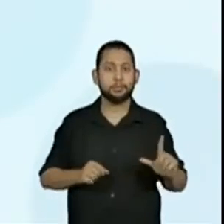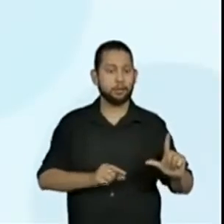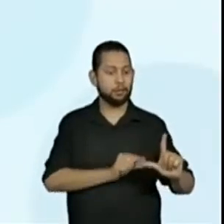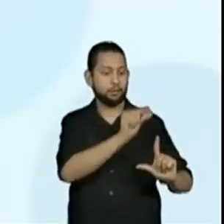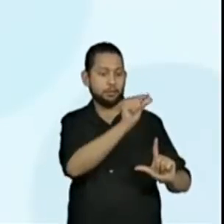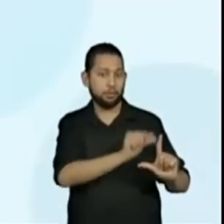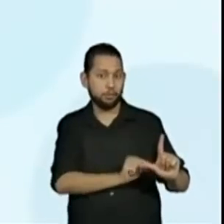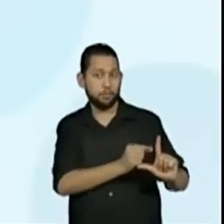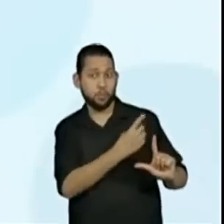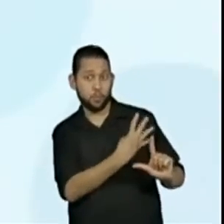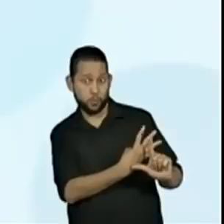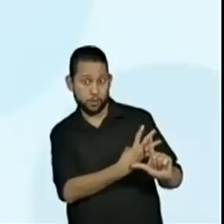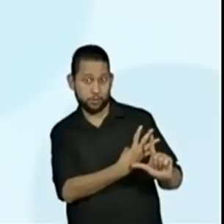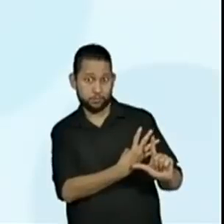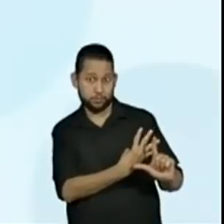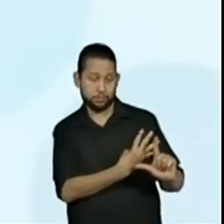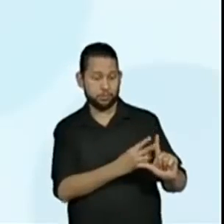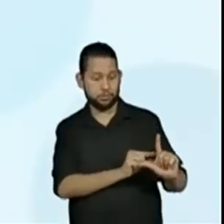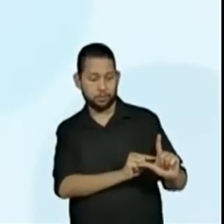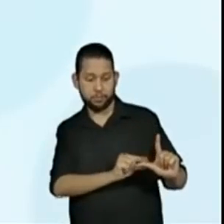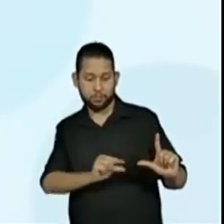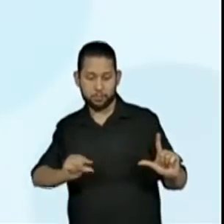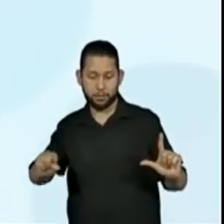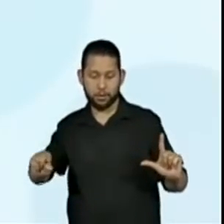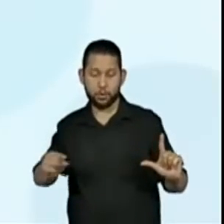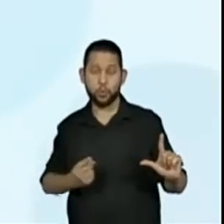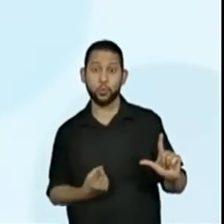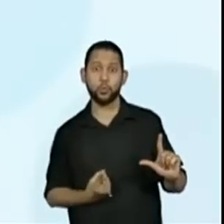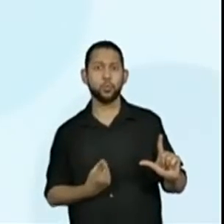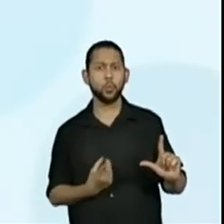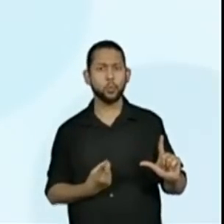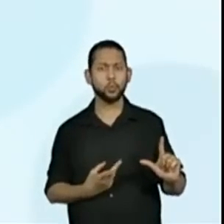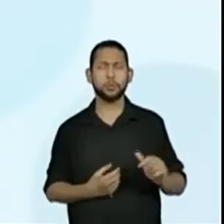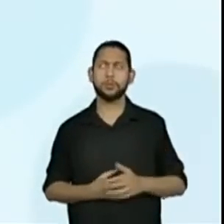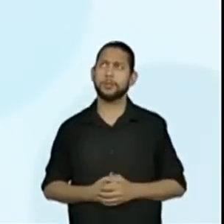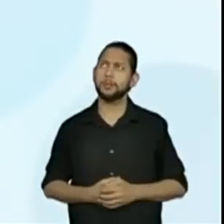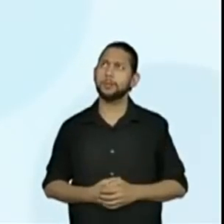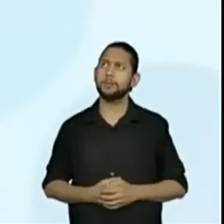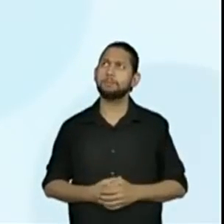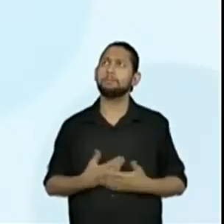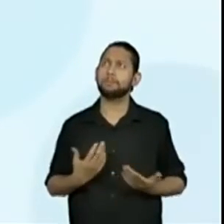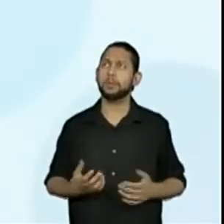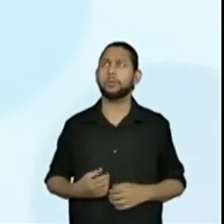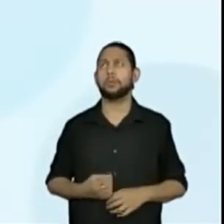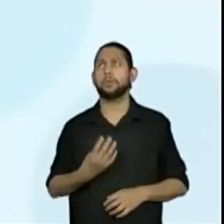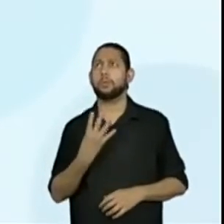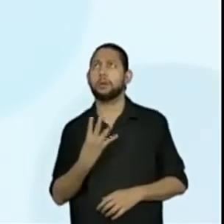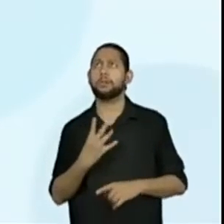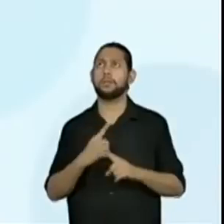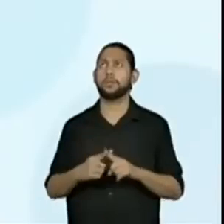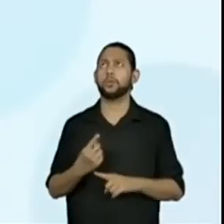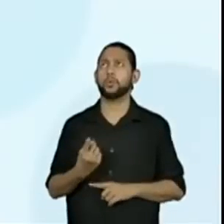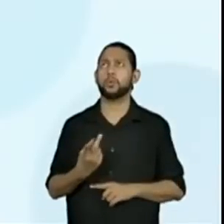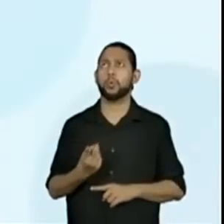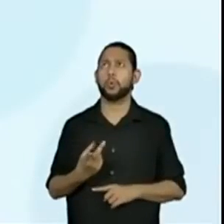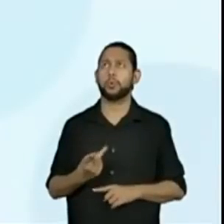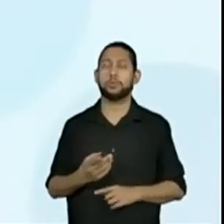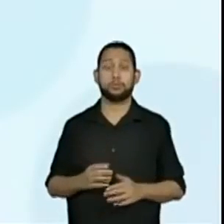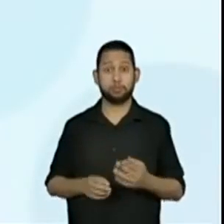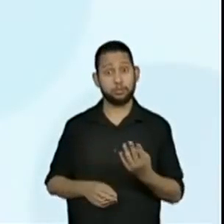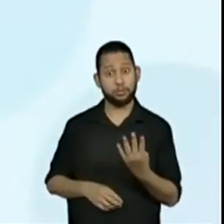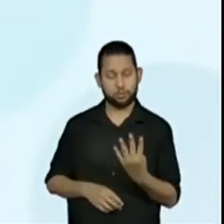lado embaixo nós temos 12 então para o cálculo da área 4 x